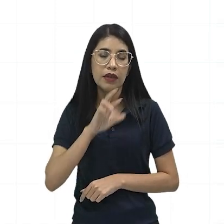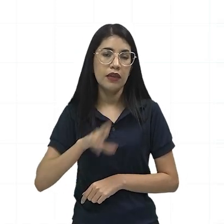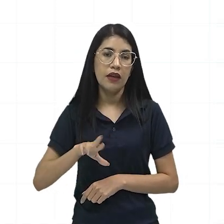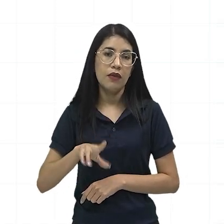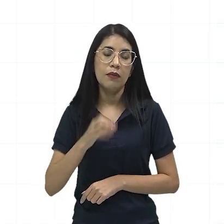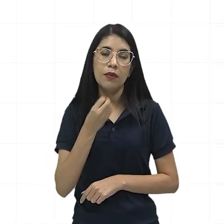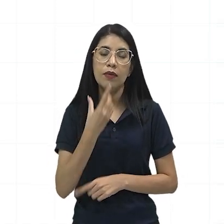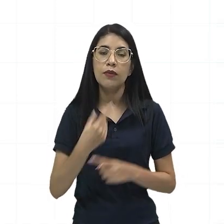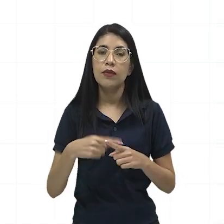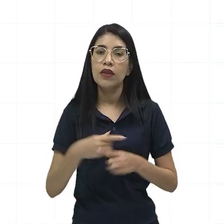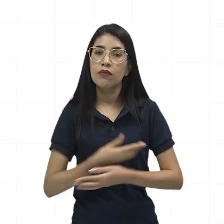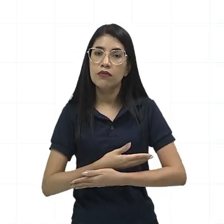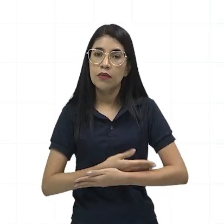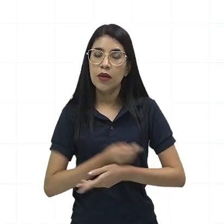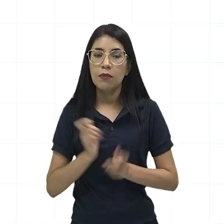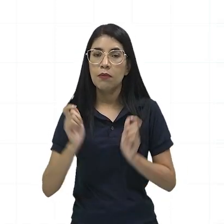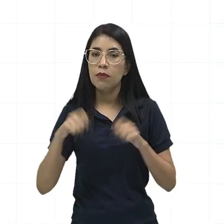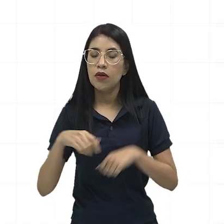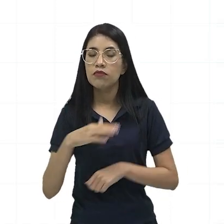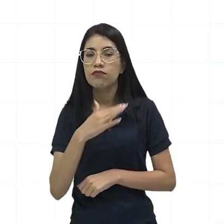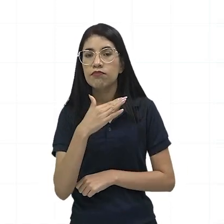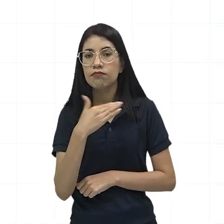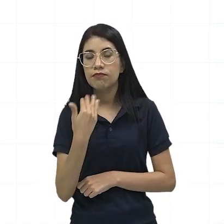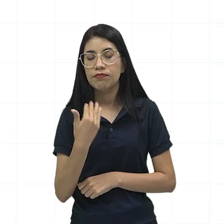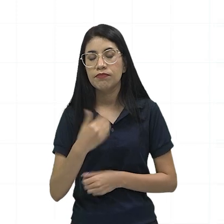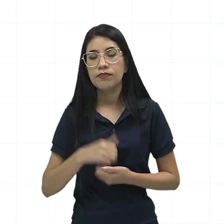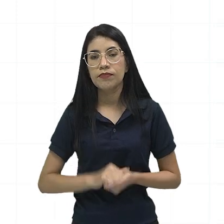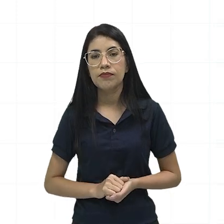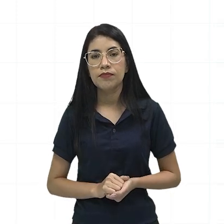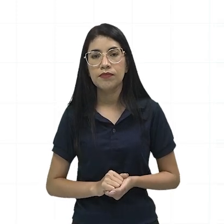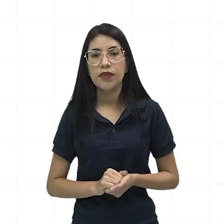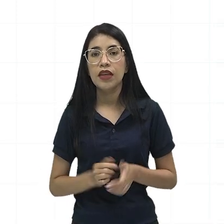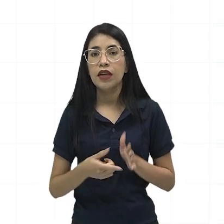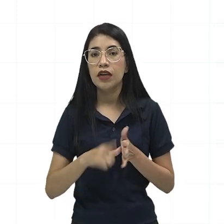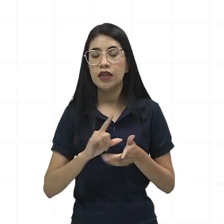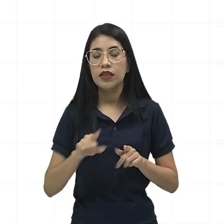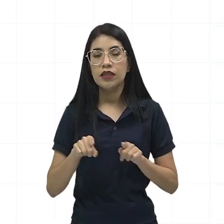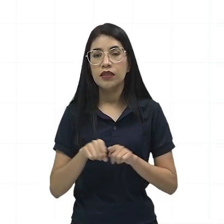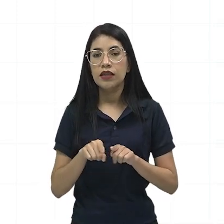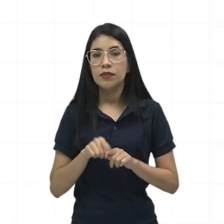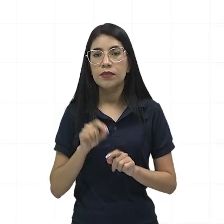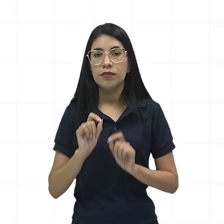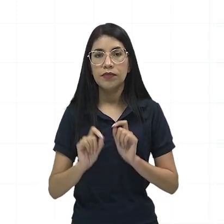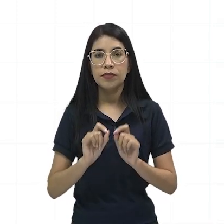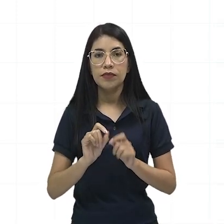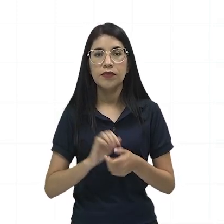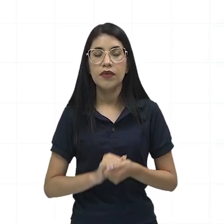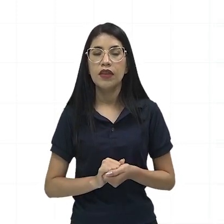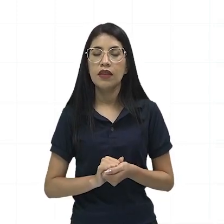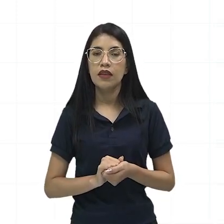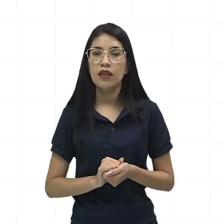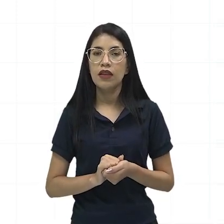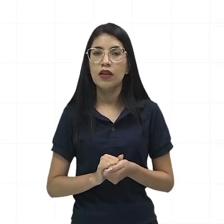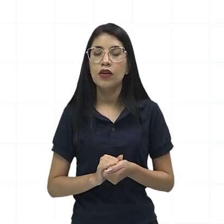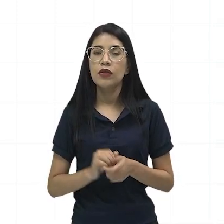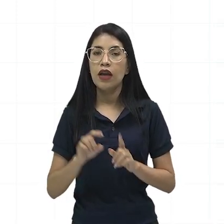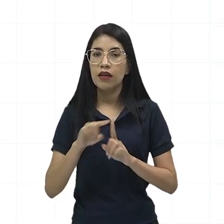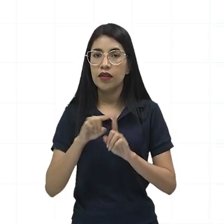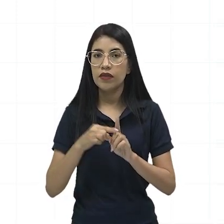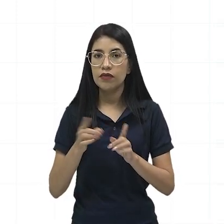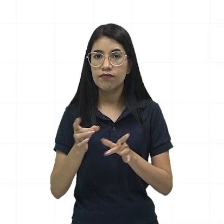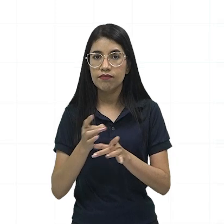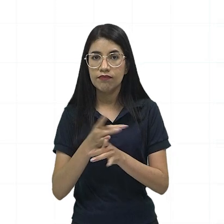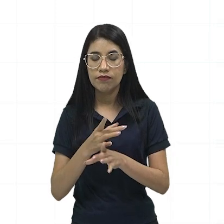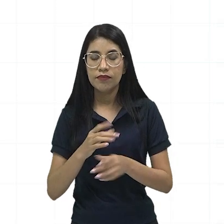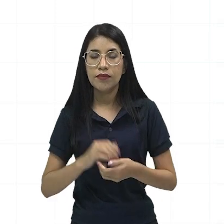né, na mortalidade infantil antes da formação fetal completa. E às